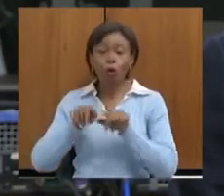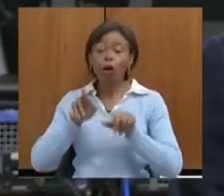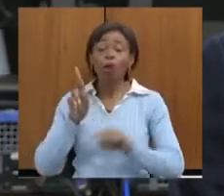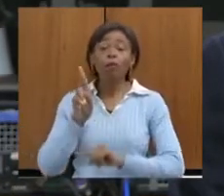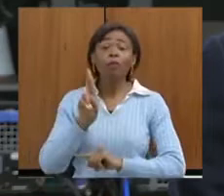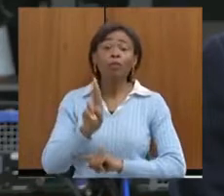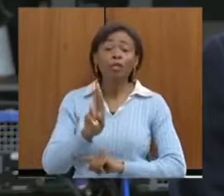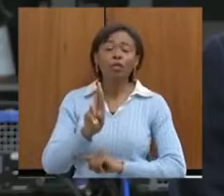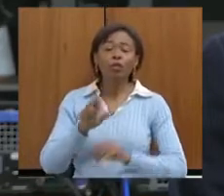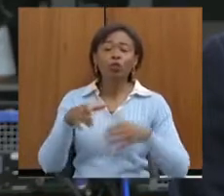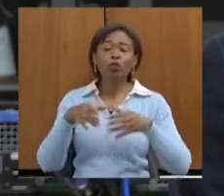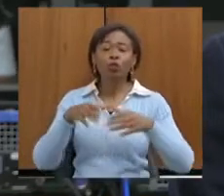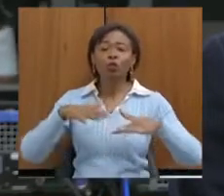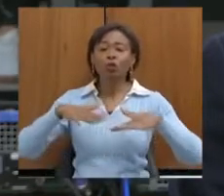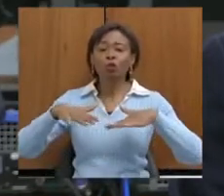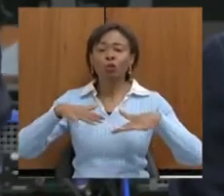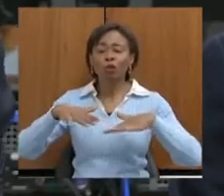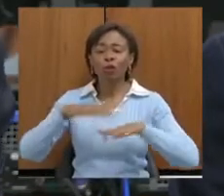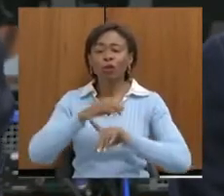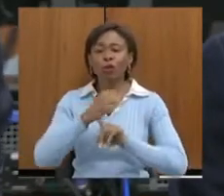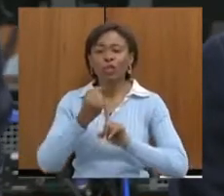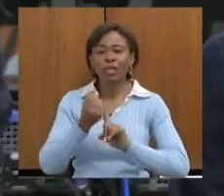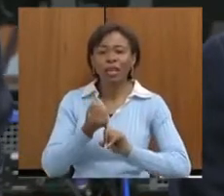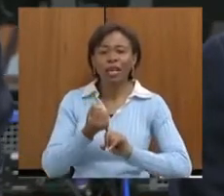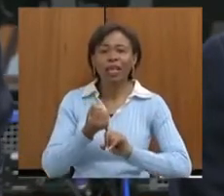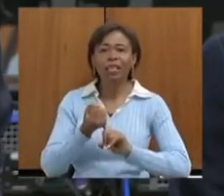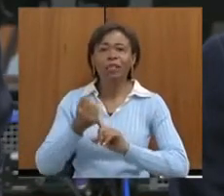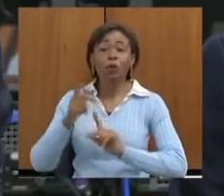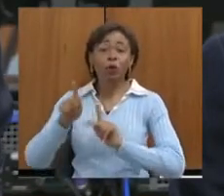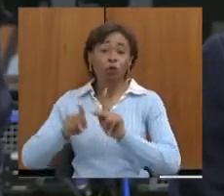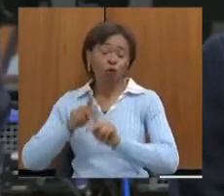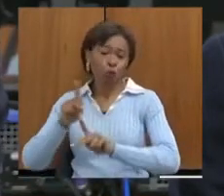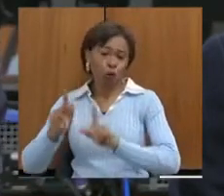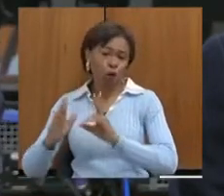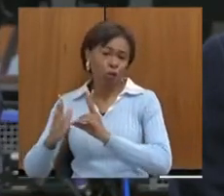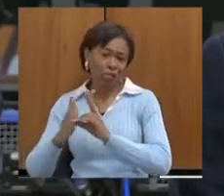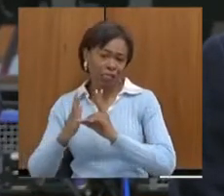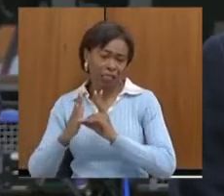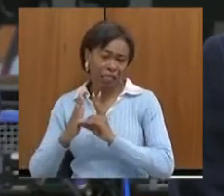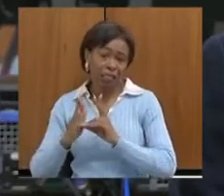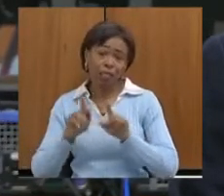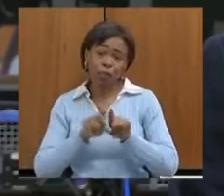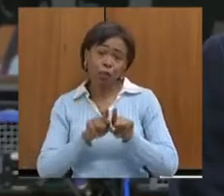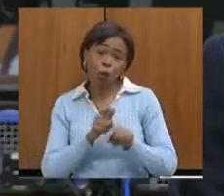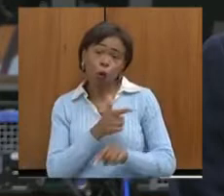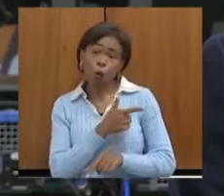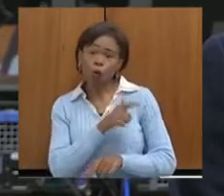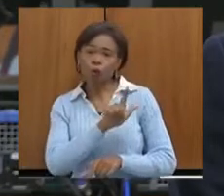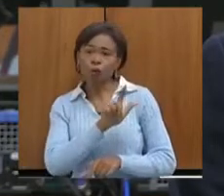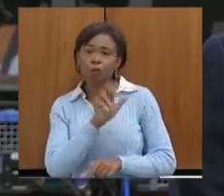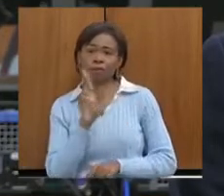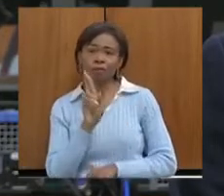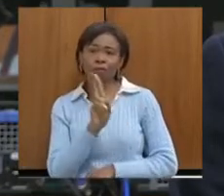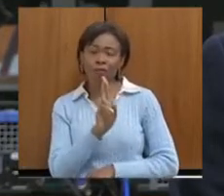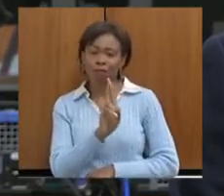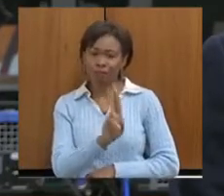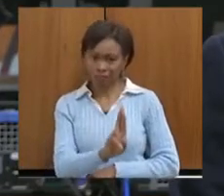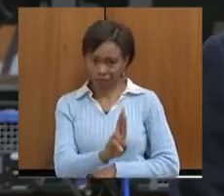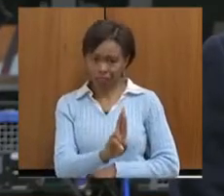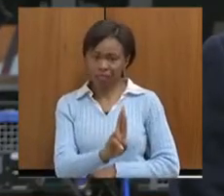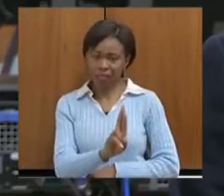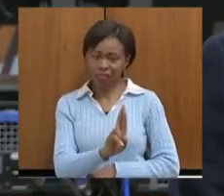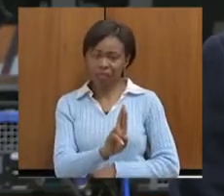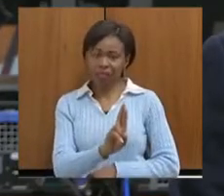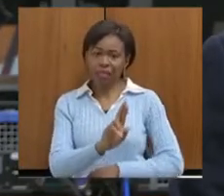sociais dos nossos povos originarios e também os representantes das demais instituições públicas que se fazem